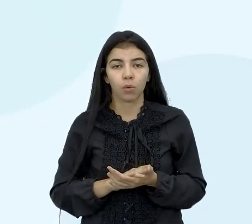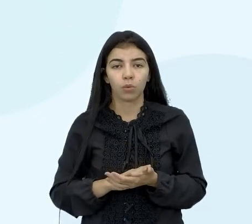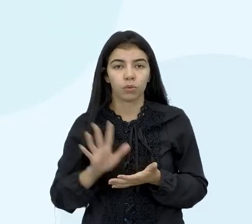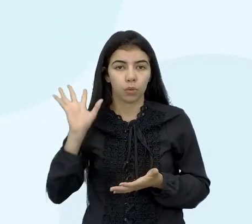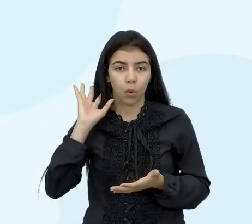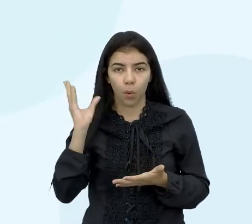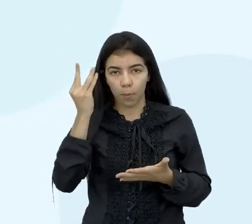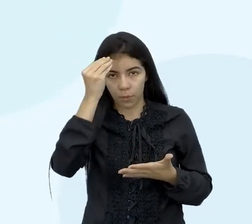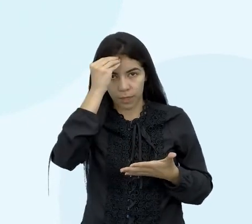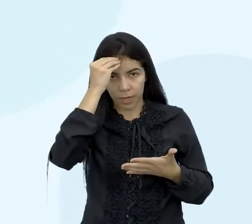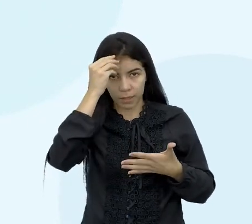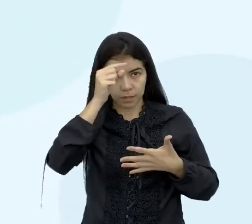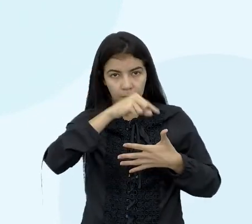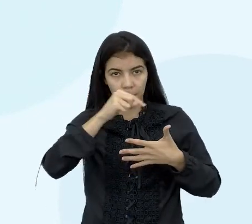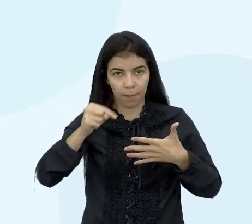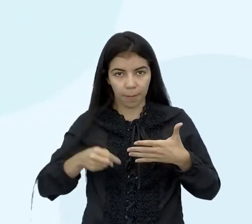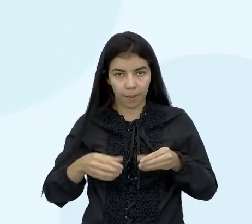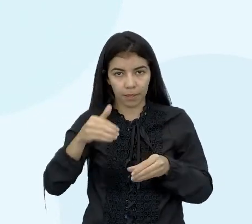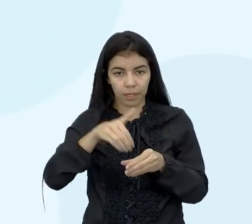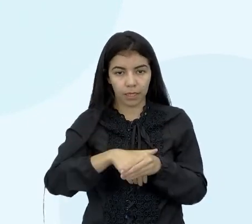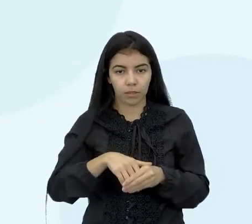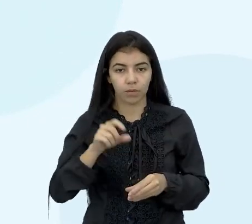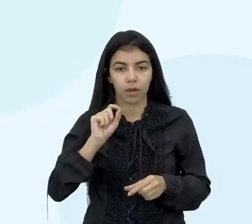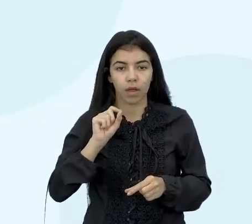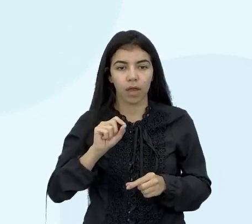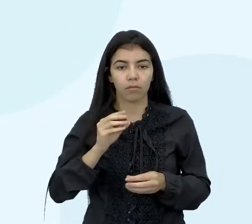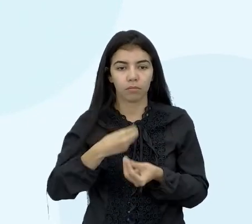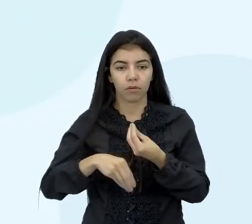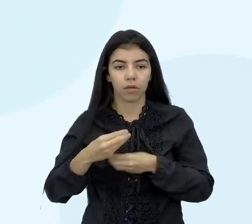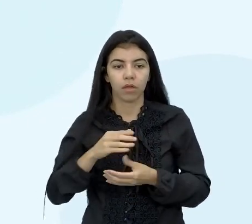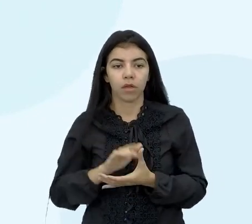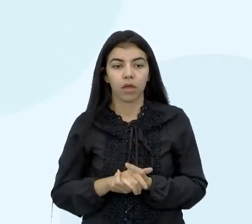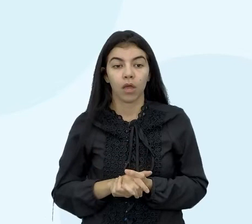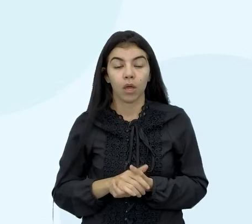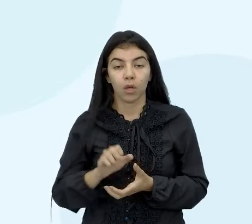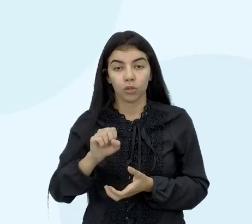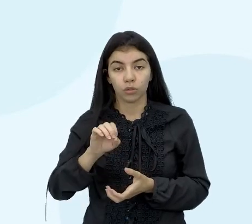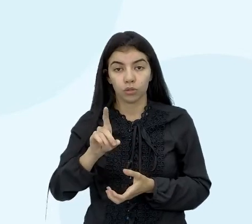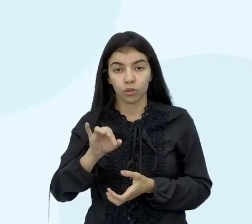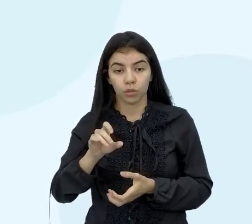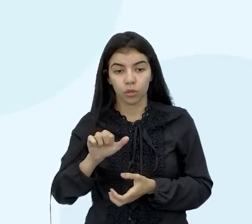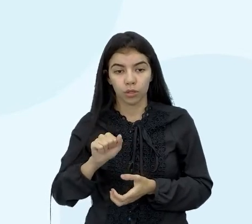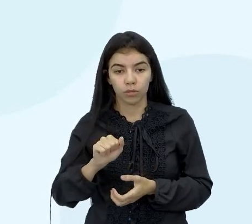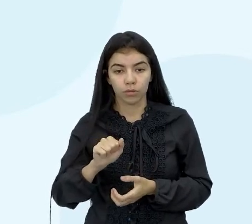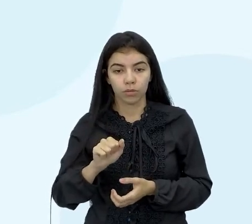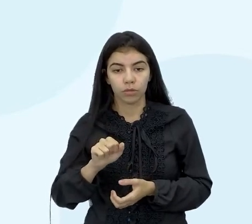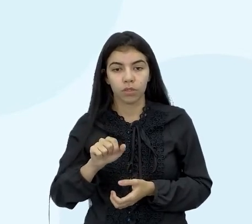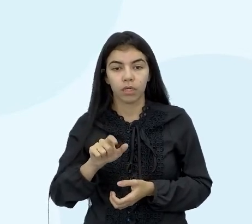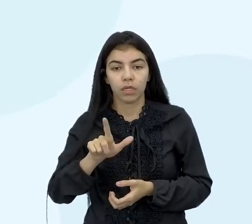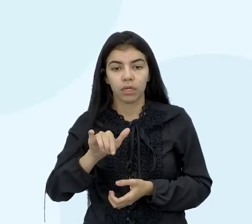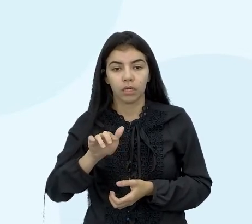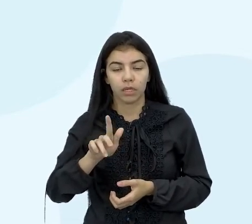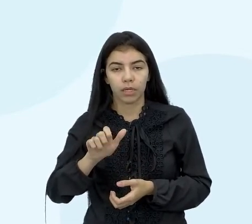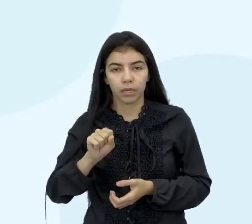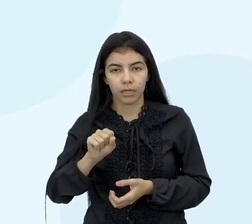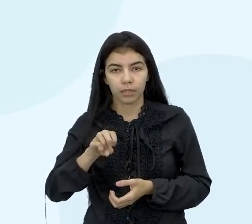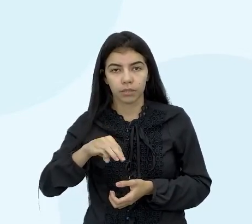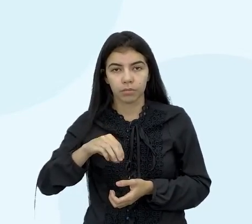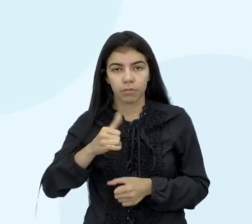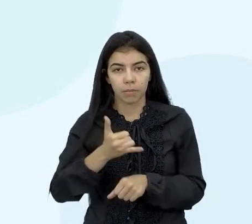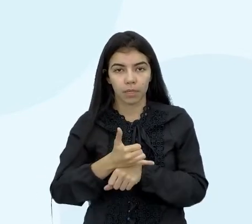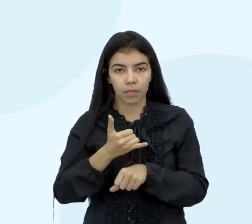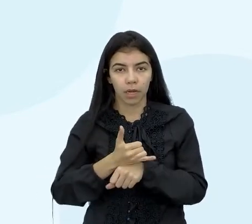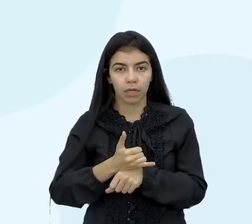identificados. Nós temos misturas de dois sólidos, as ligas metálicas, gente, são um exemplo disso, tá